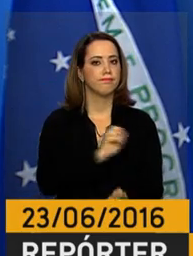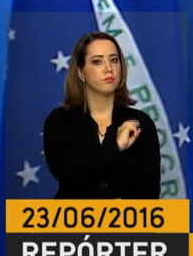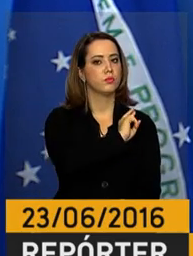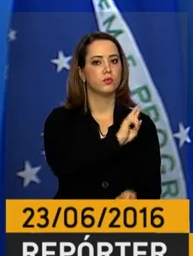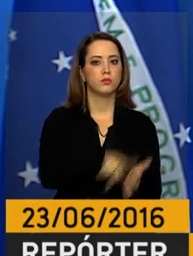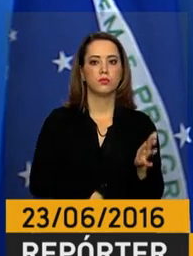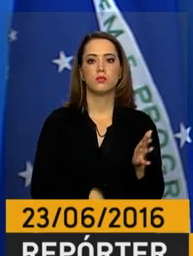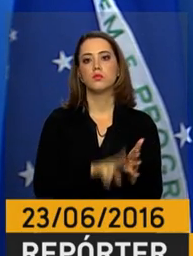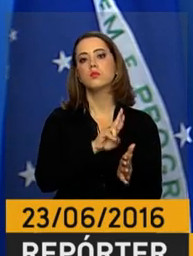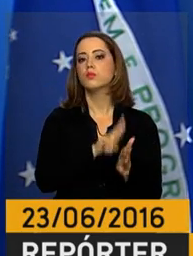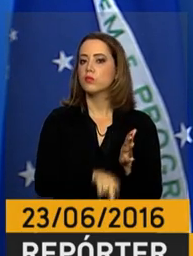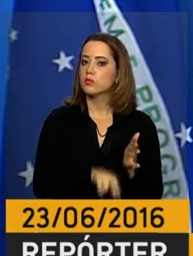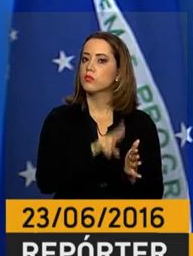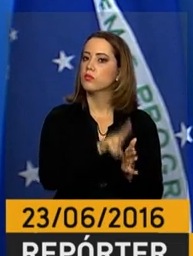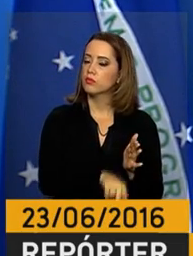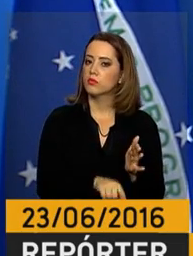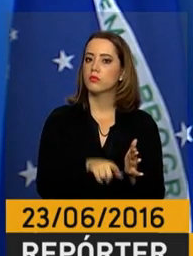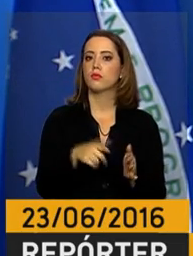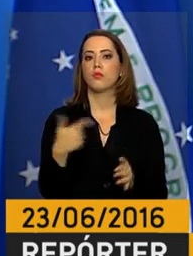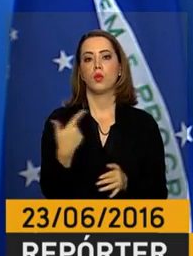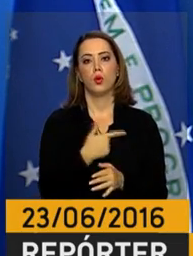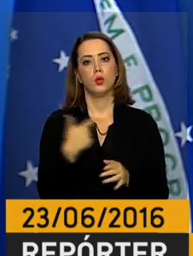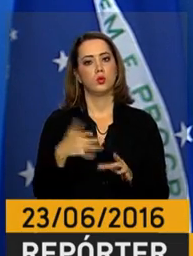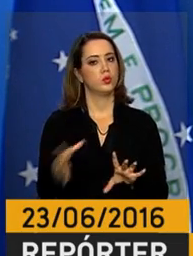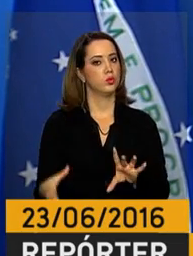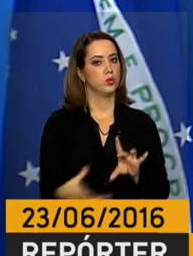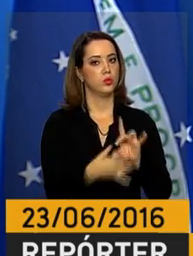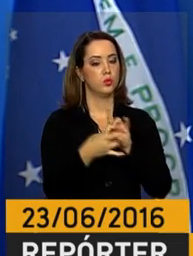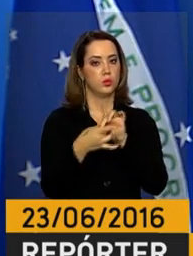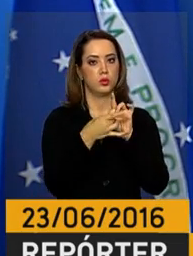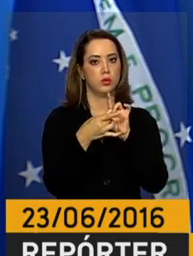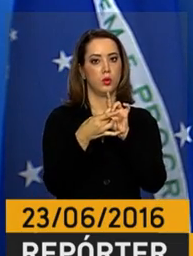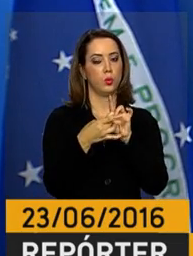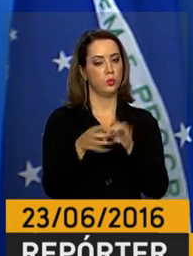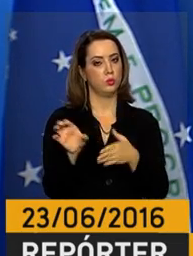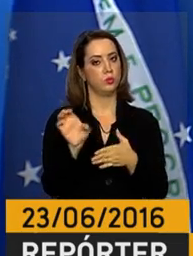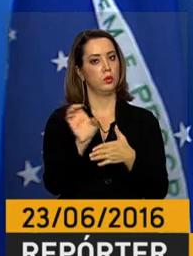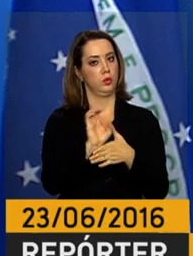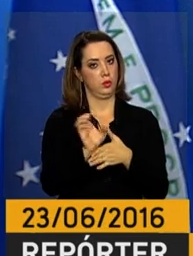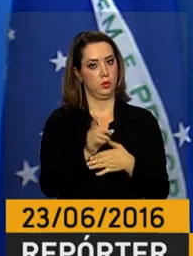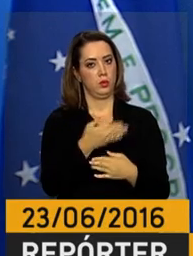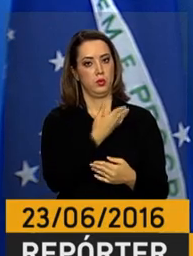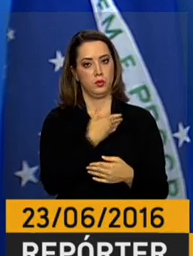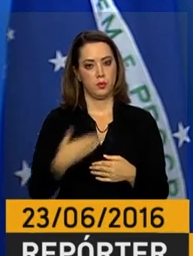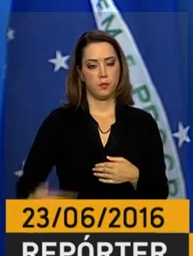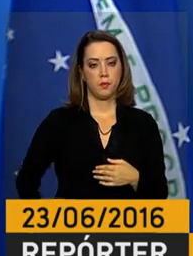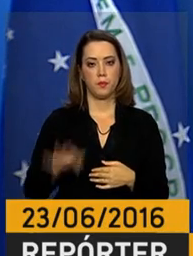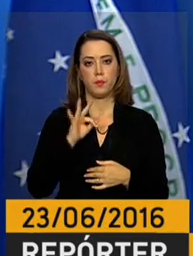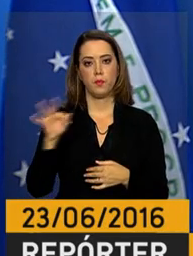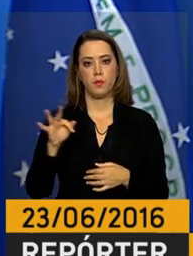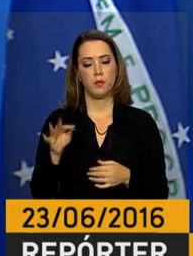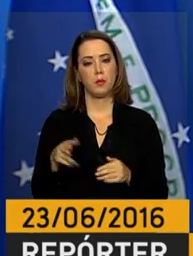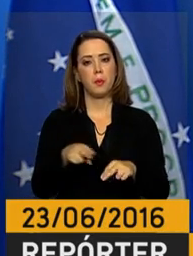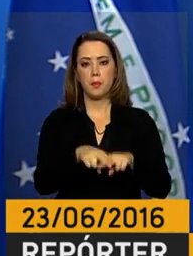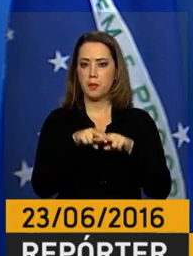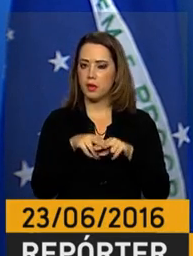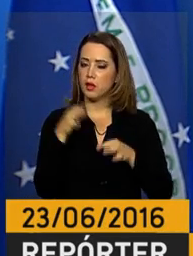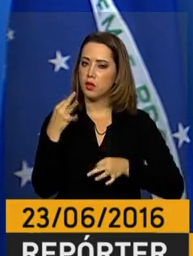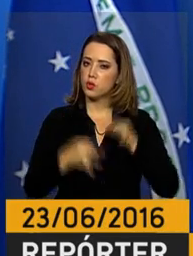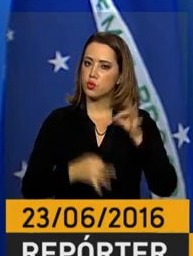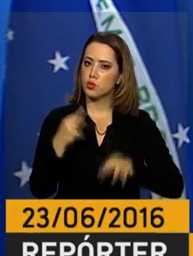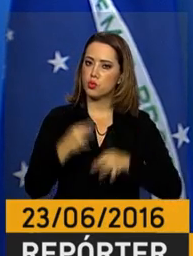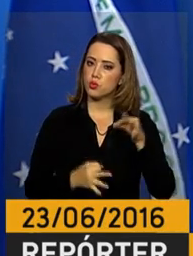frutos advindos do segundo pacto Republicano de estado por um sistema de Justiça mais acessível